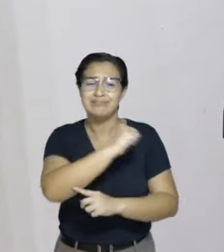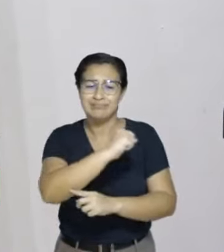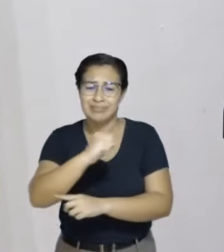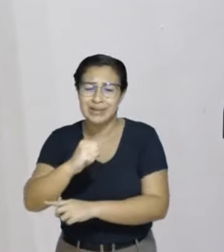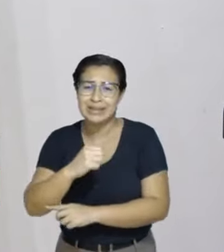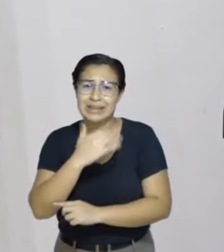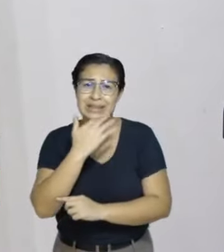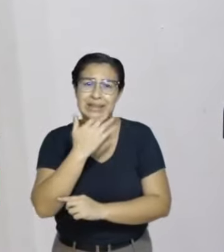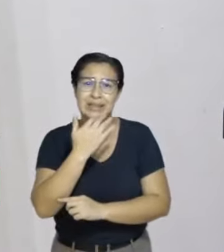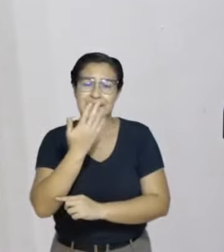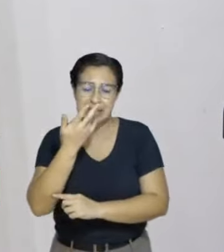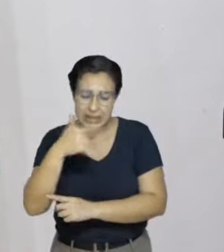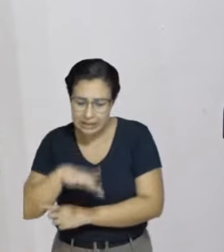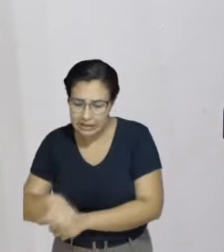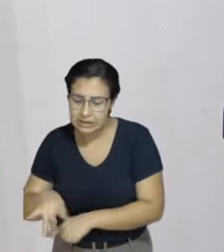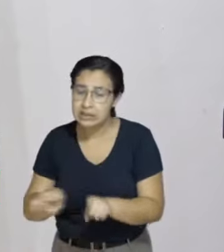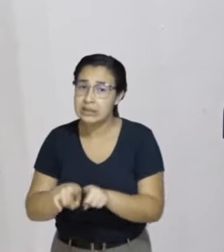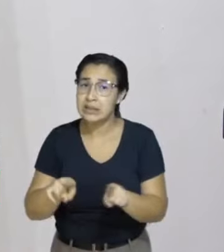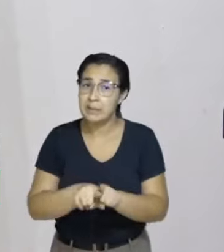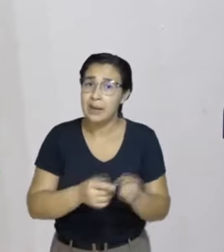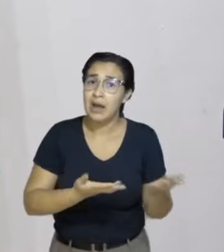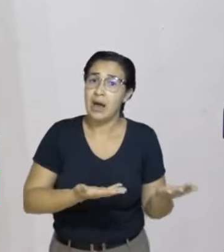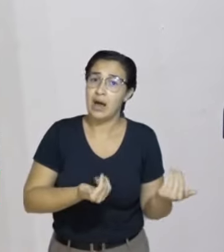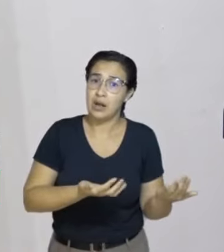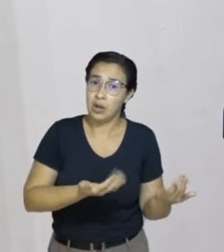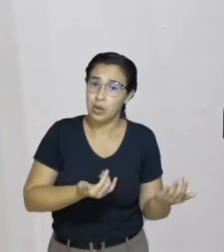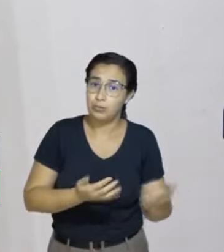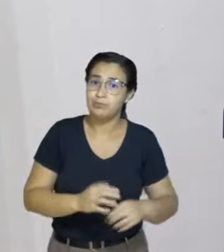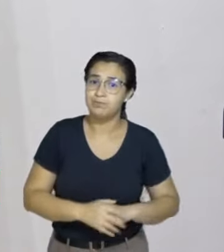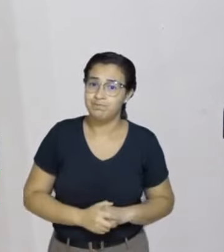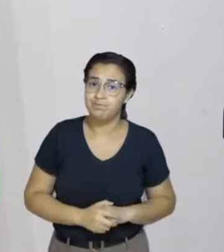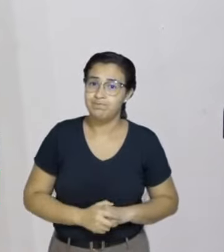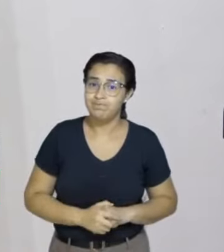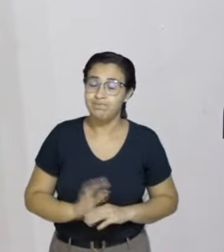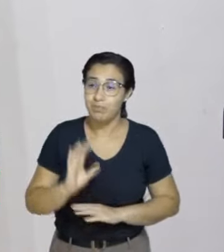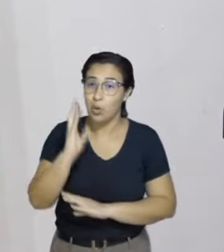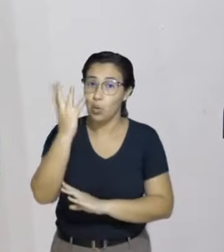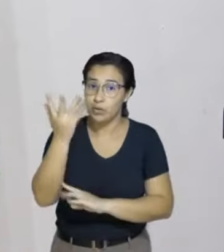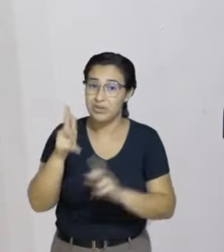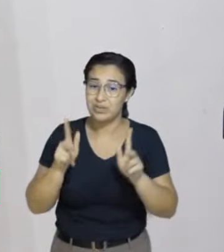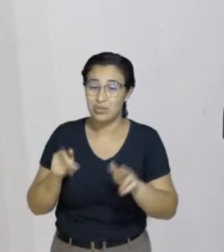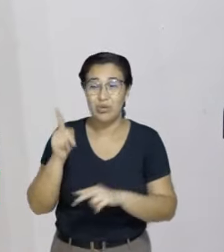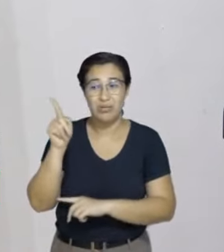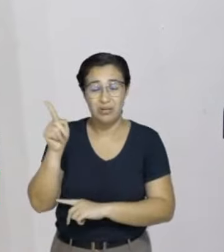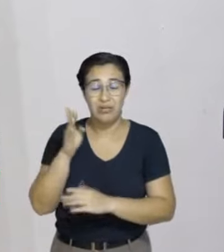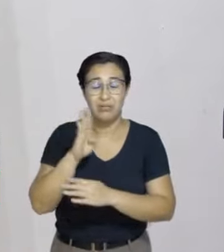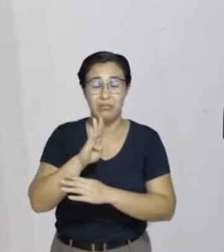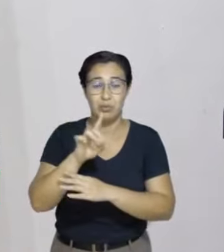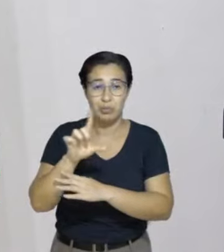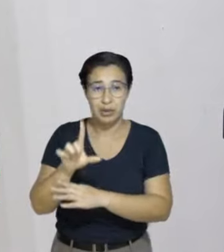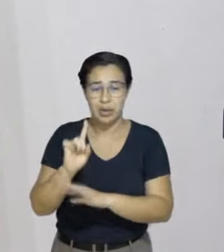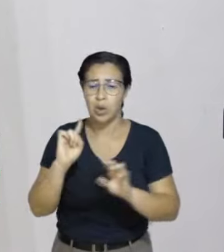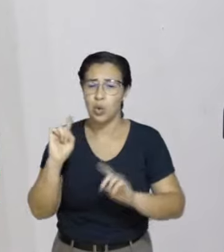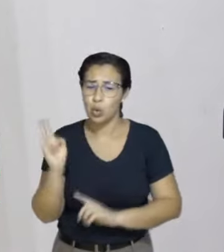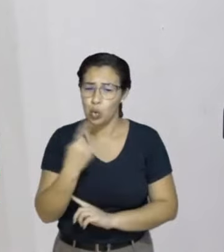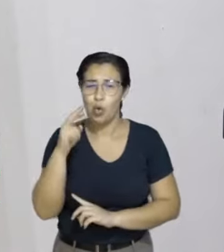adolescentes, que se materializou no ato bárbaro ocorrido em Blumenau, que todos nós